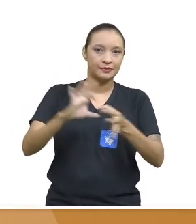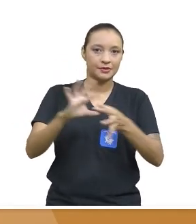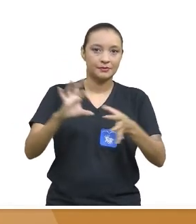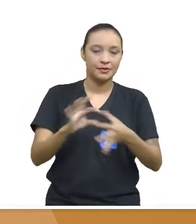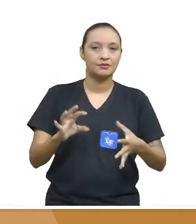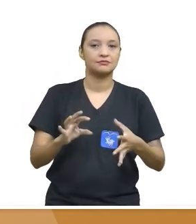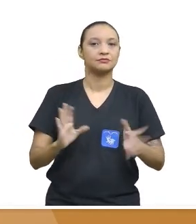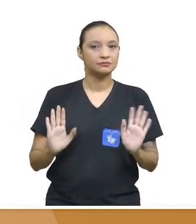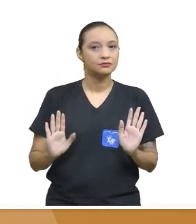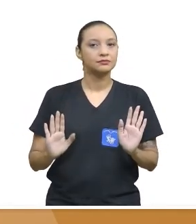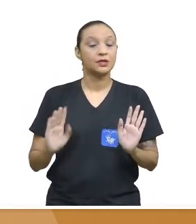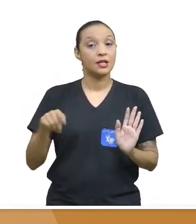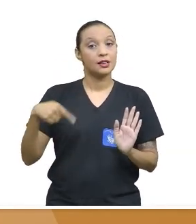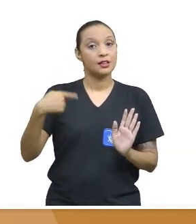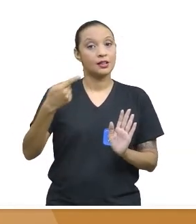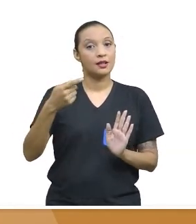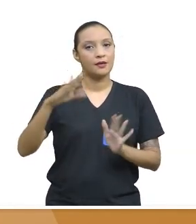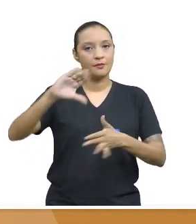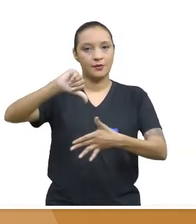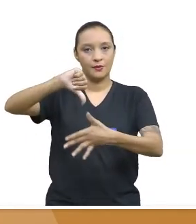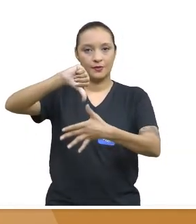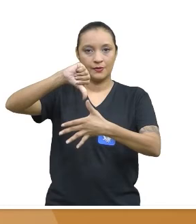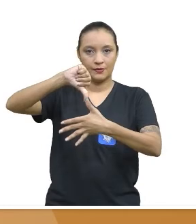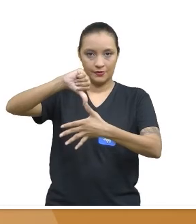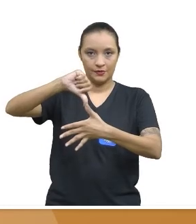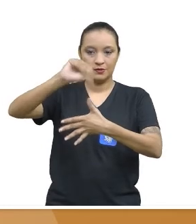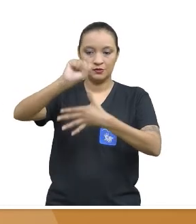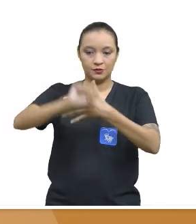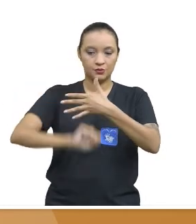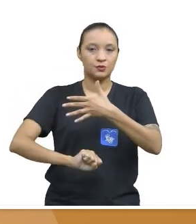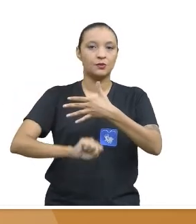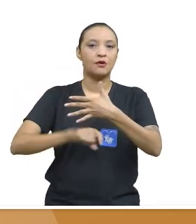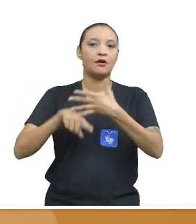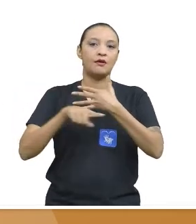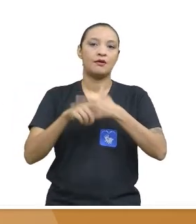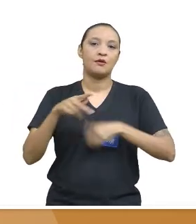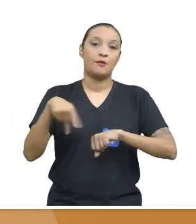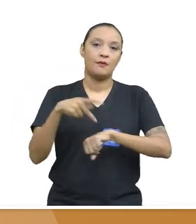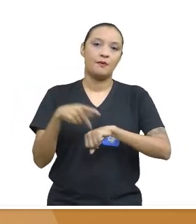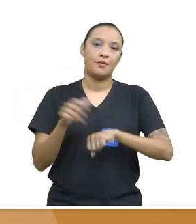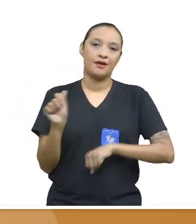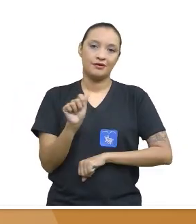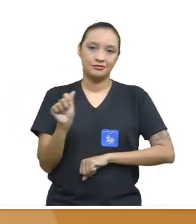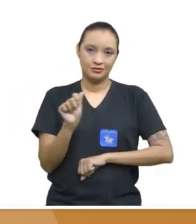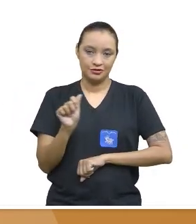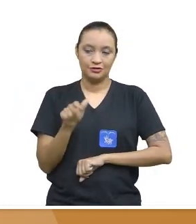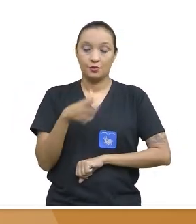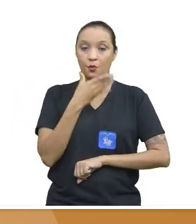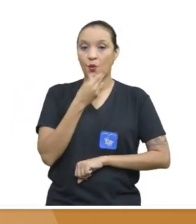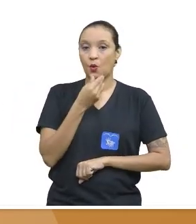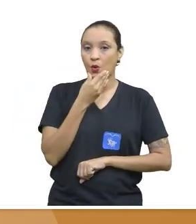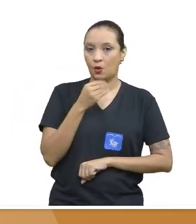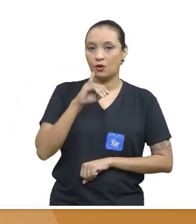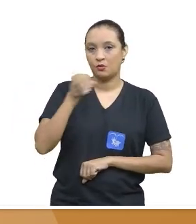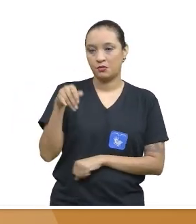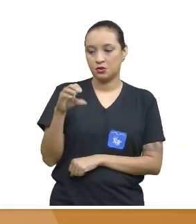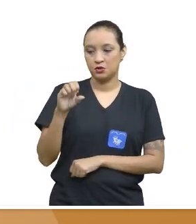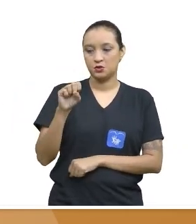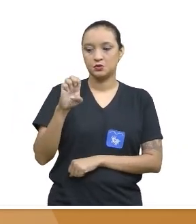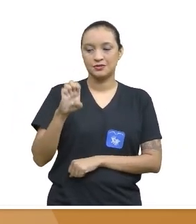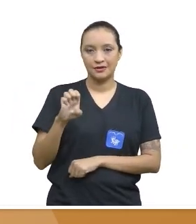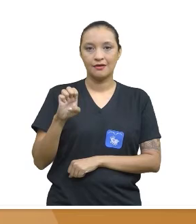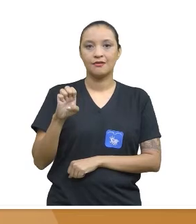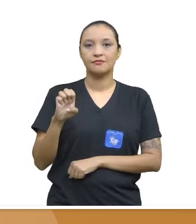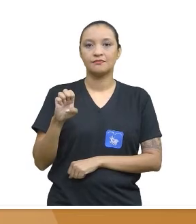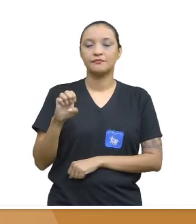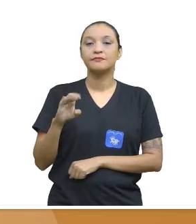vinha aquele que nasceu onde é hoje o território da Argentina, o José de San Martín. Esse aqui vinha